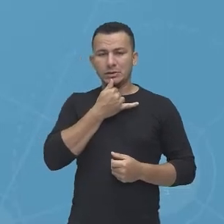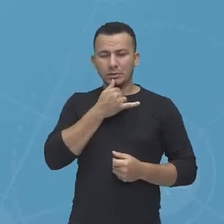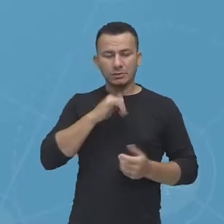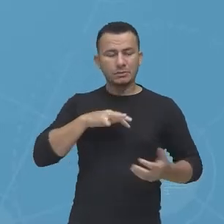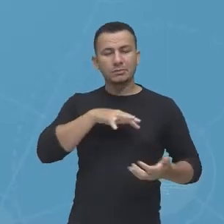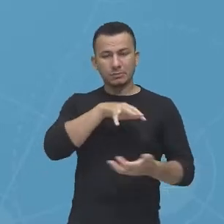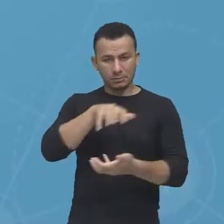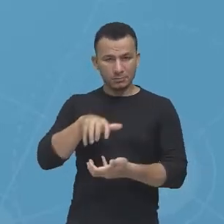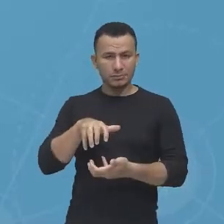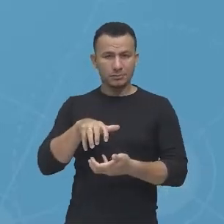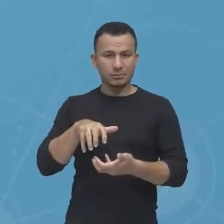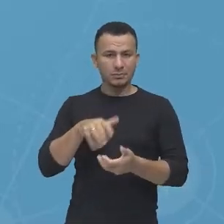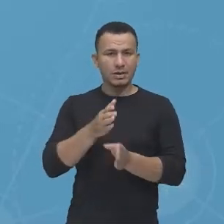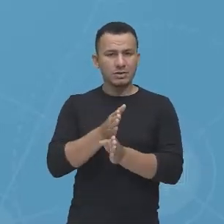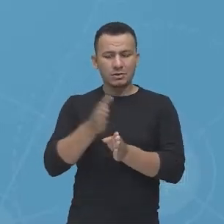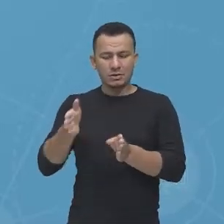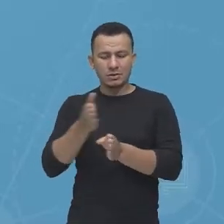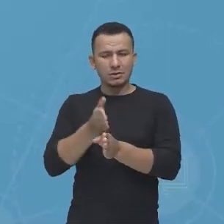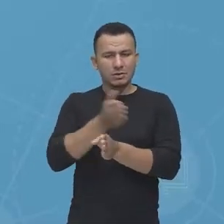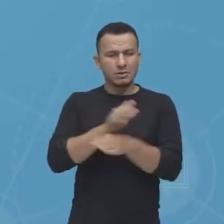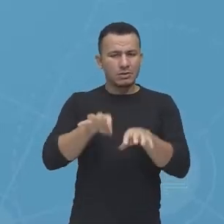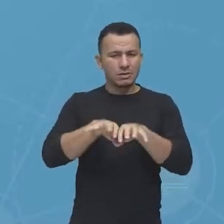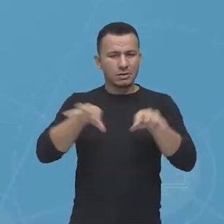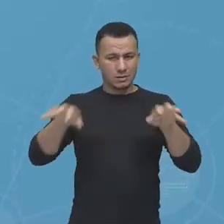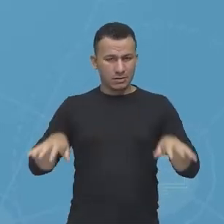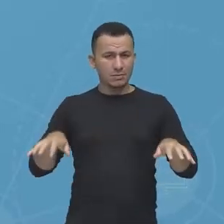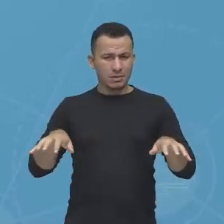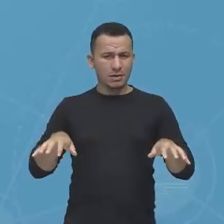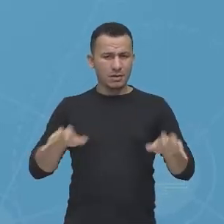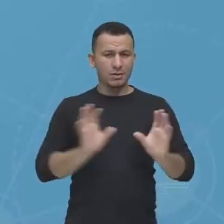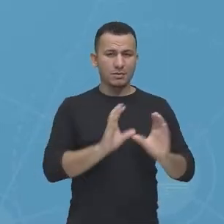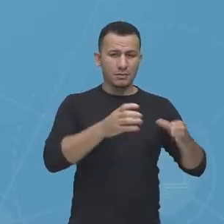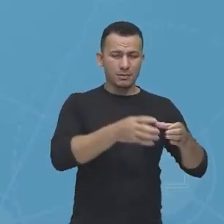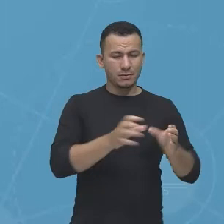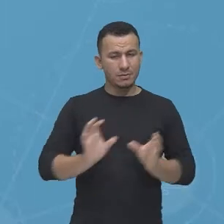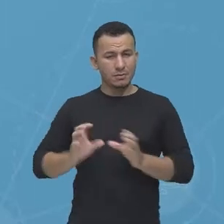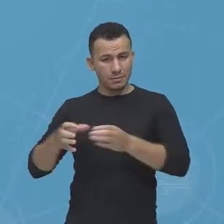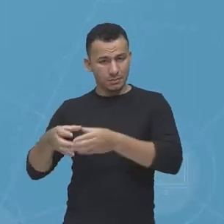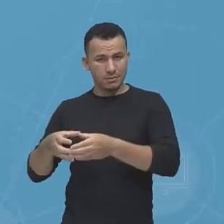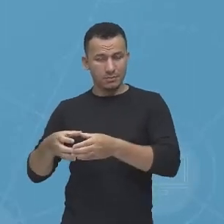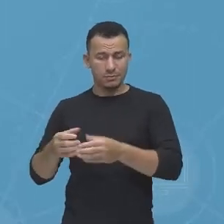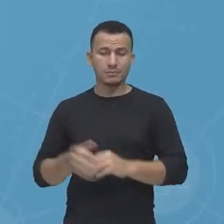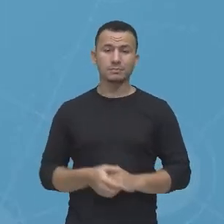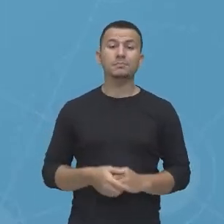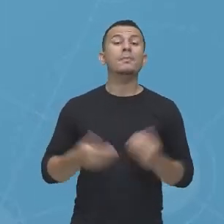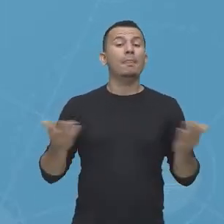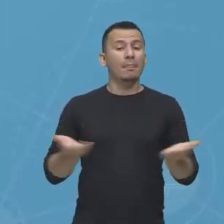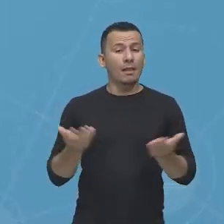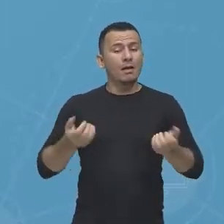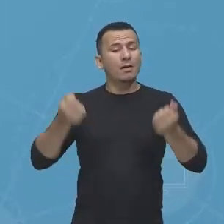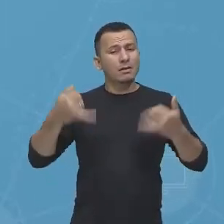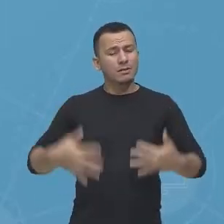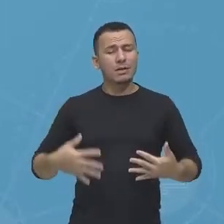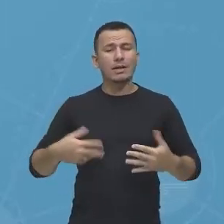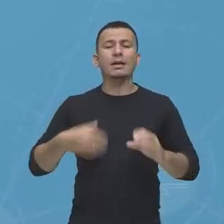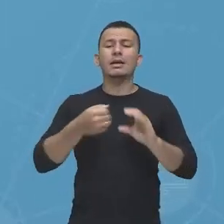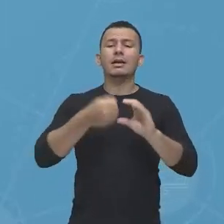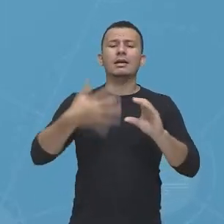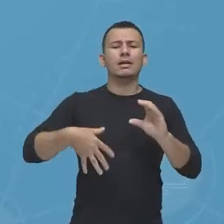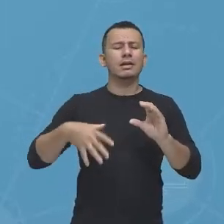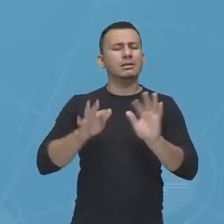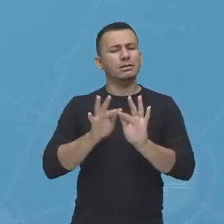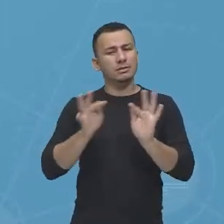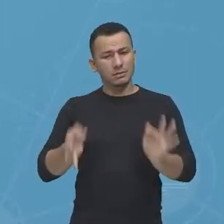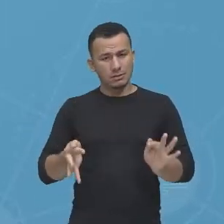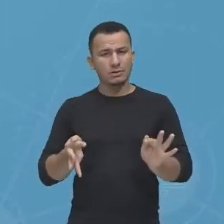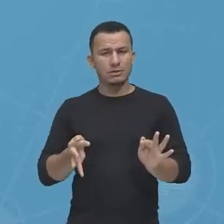mundial, né? Essa divisão aí entre esses dois grupos. O que a gente vai fazer agora, pessoal? Verificar características